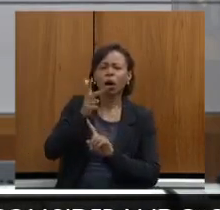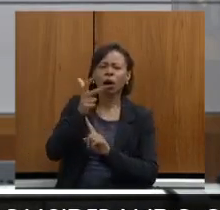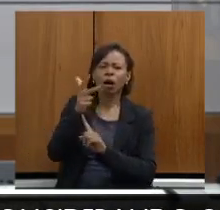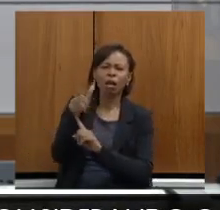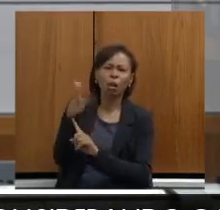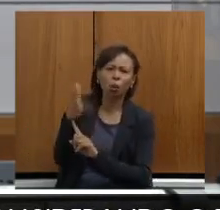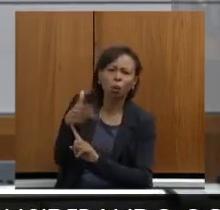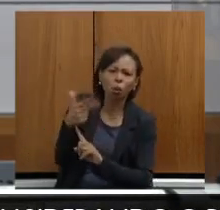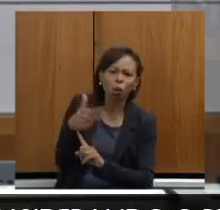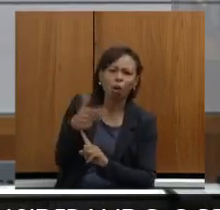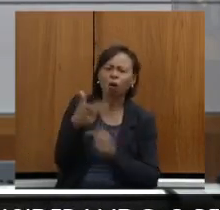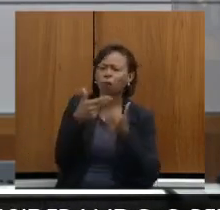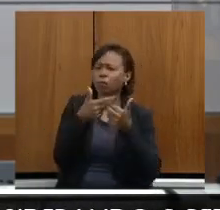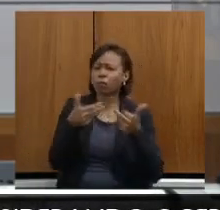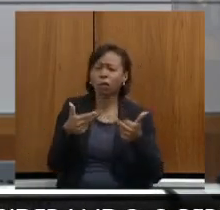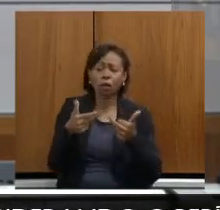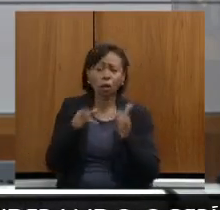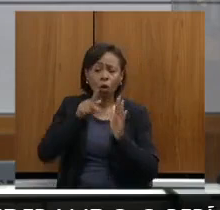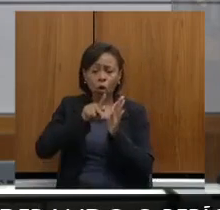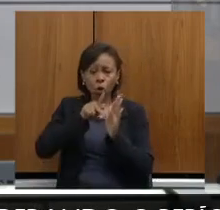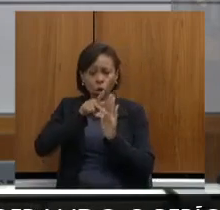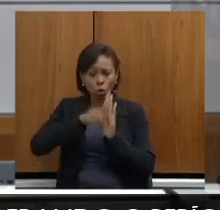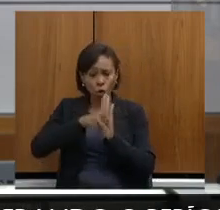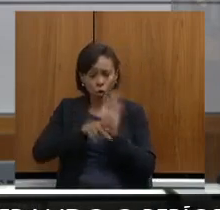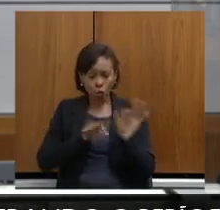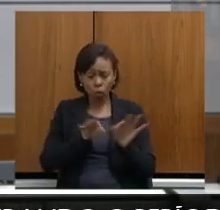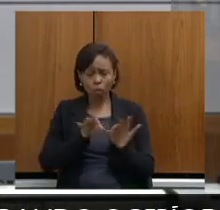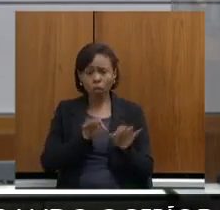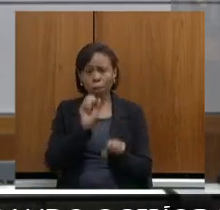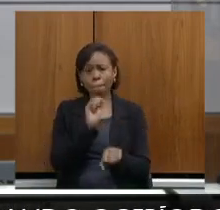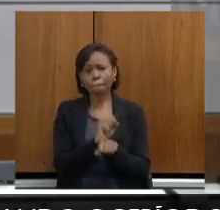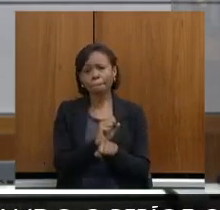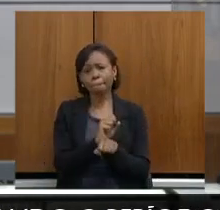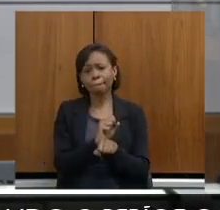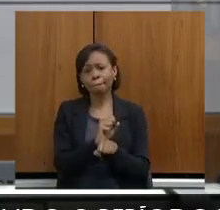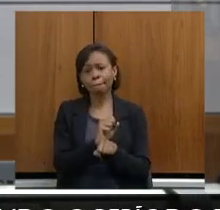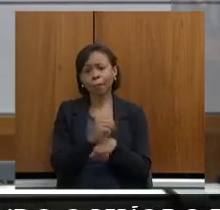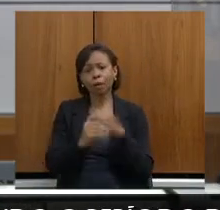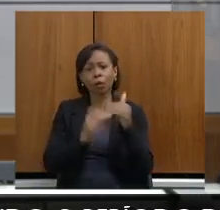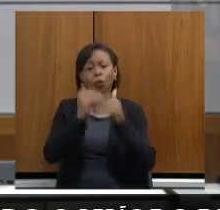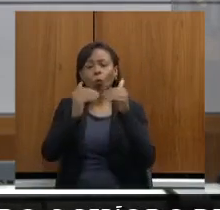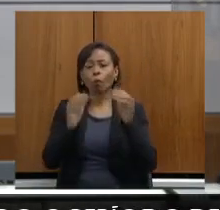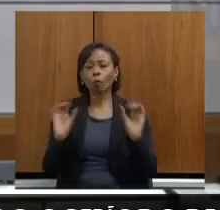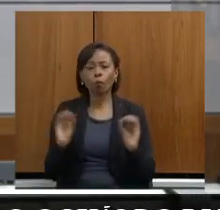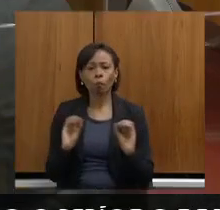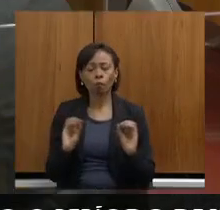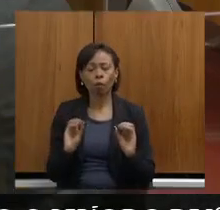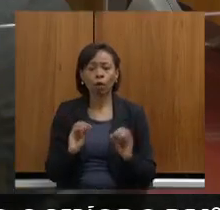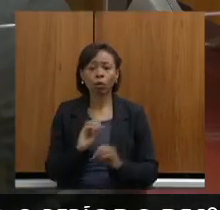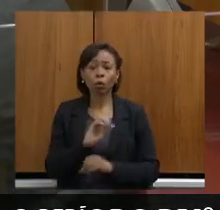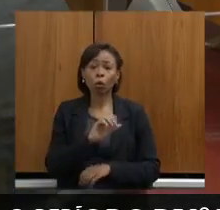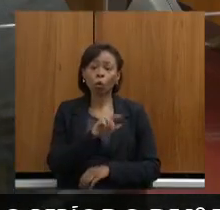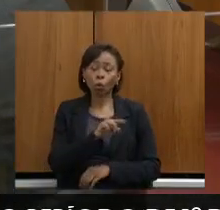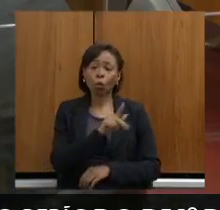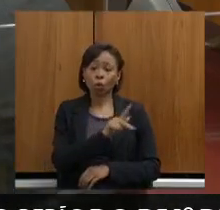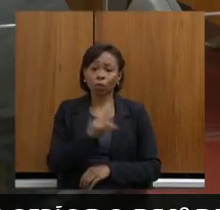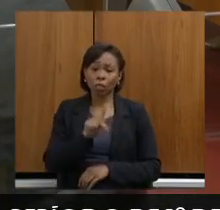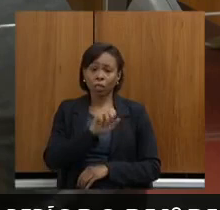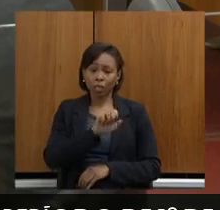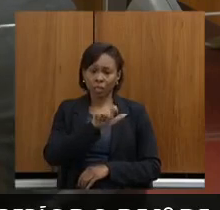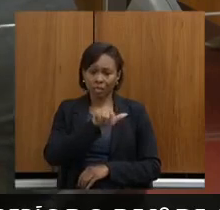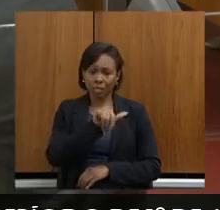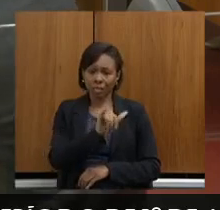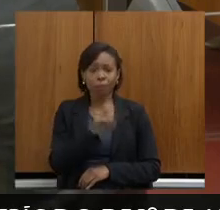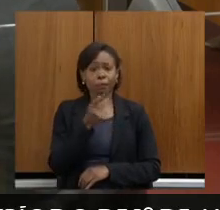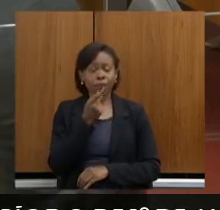toda o projeto no caminho não ando tá eu sou eu ele grilo nosso Presidente fala uma coisa você não pode falar em